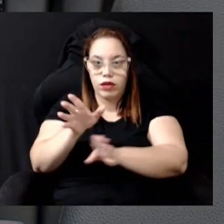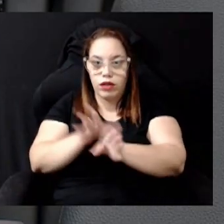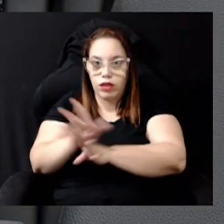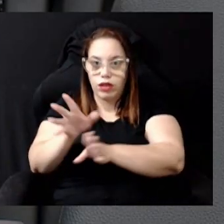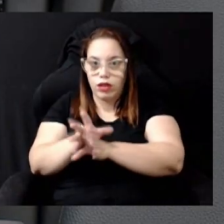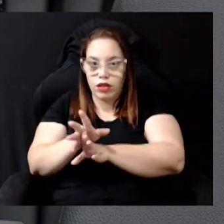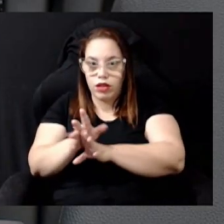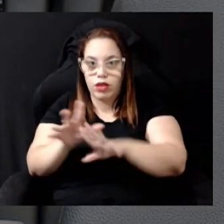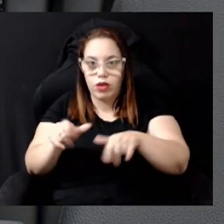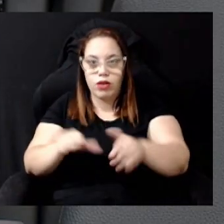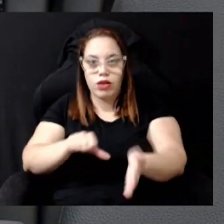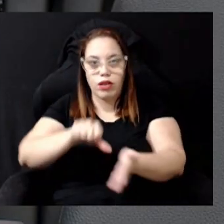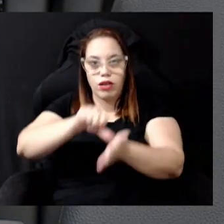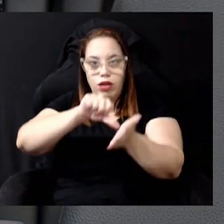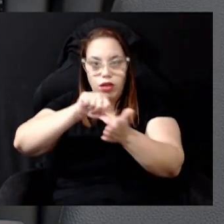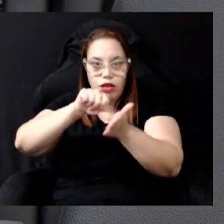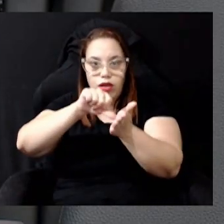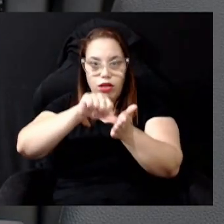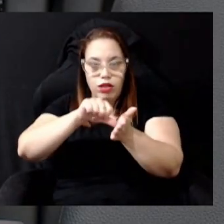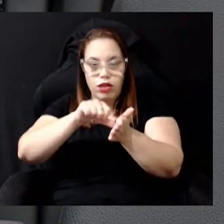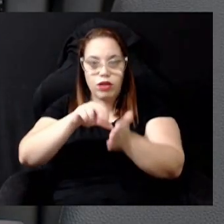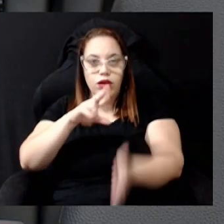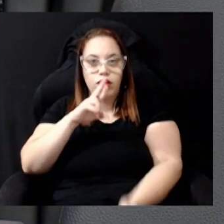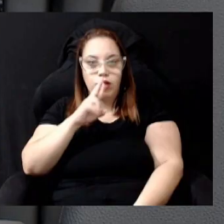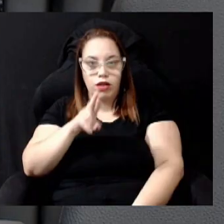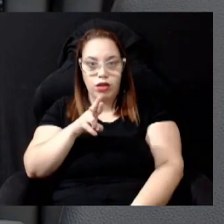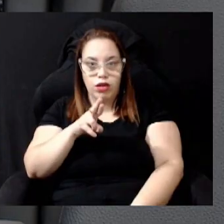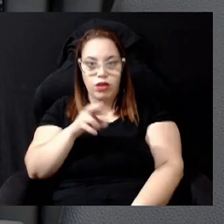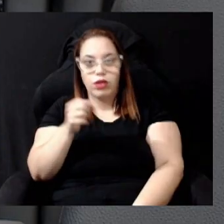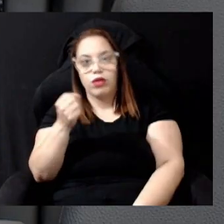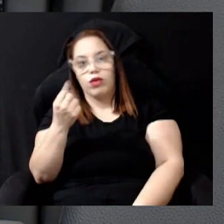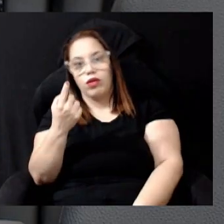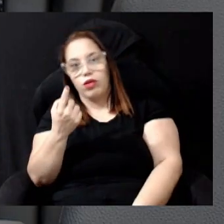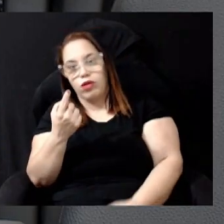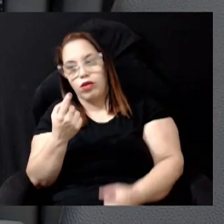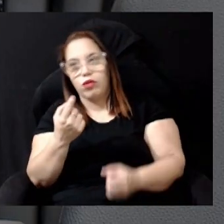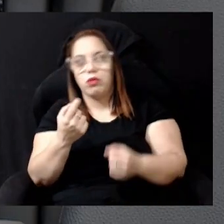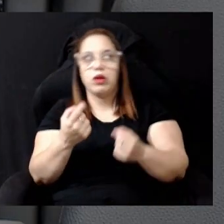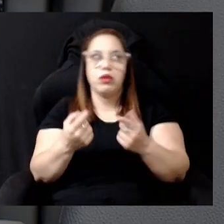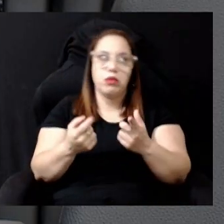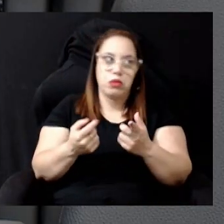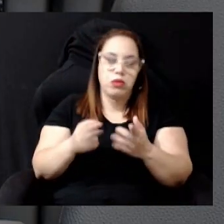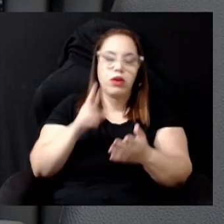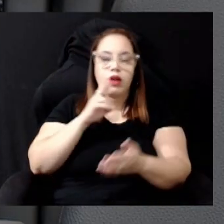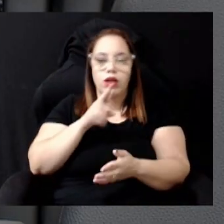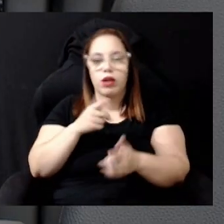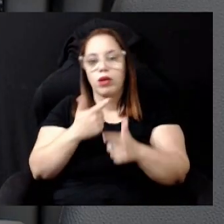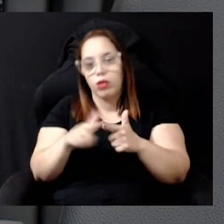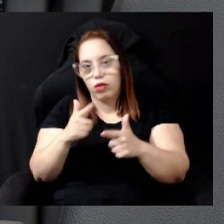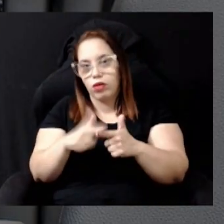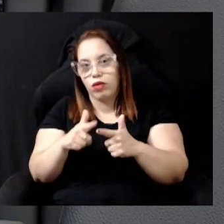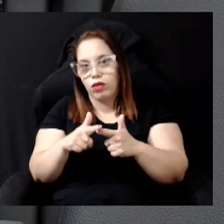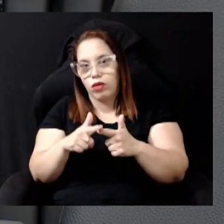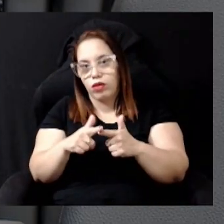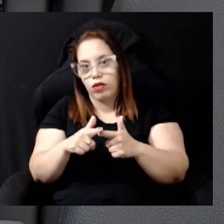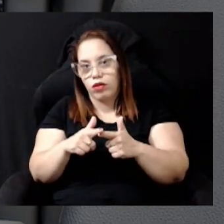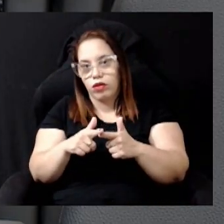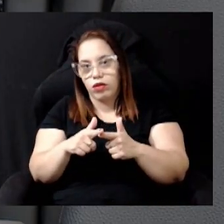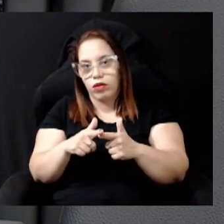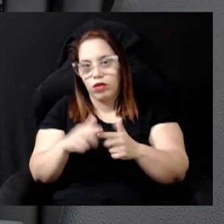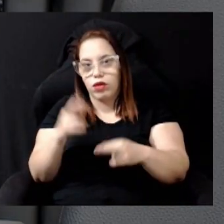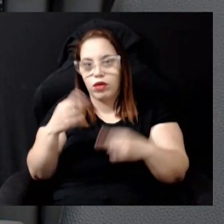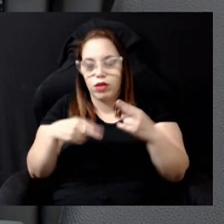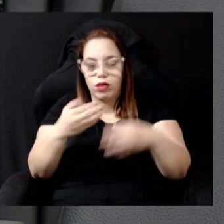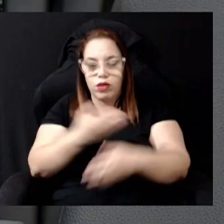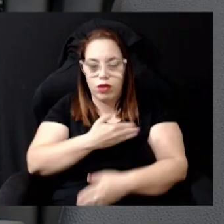unidades, o que resolveu, em parte, uma grande parte desse problema. Ainda em relação a serviços públicos,